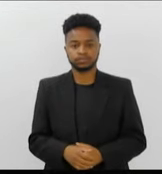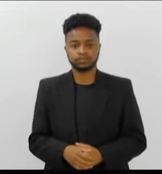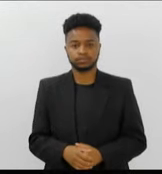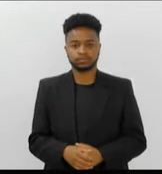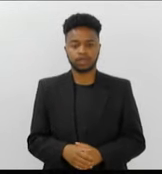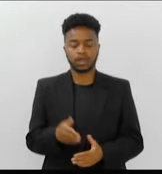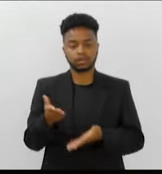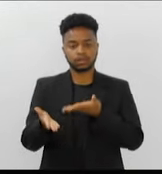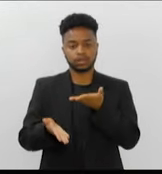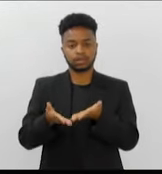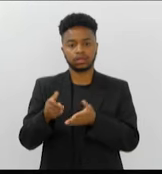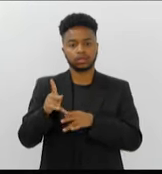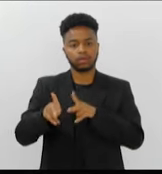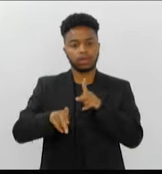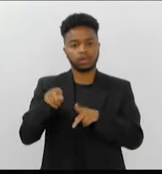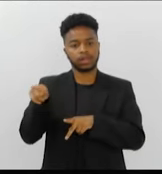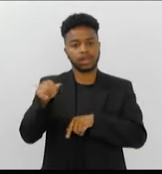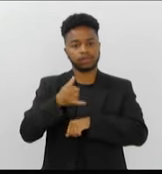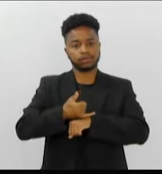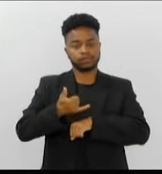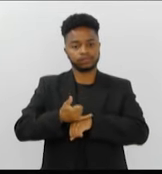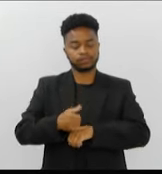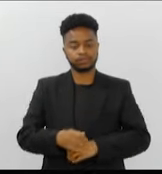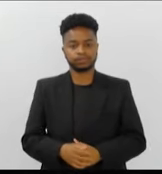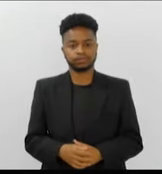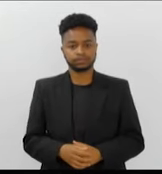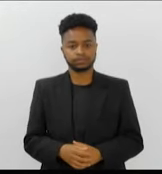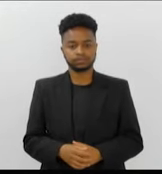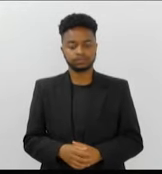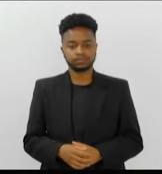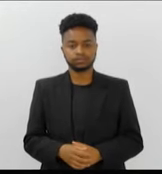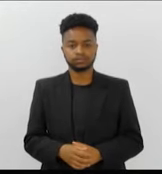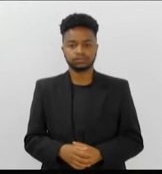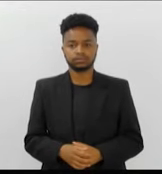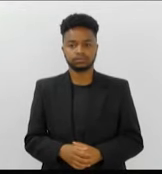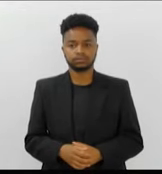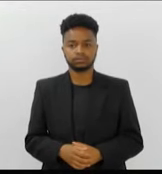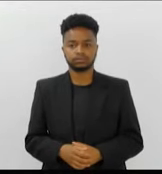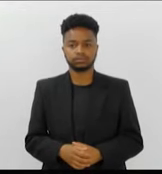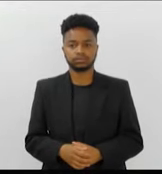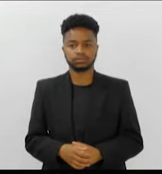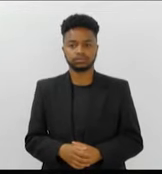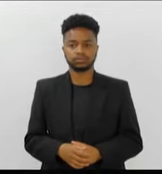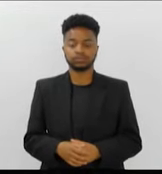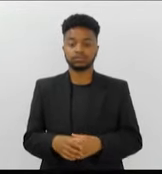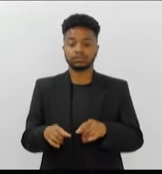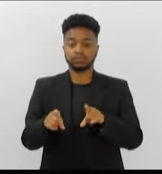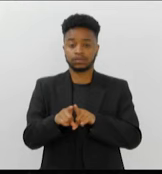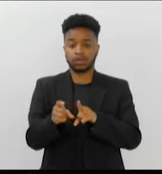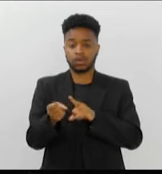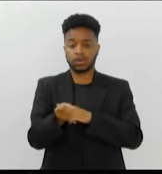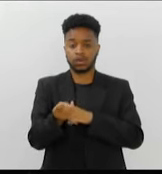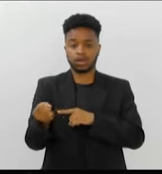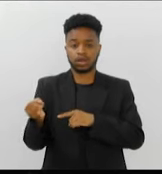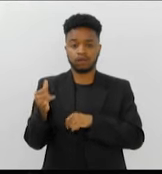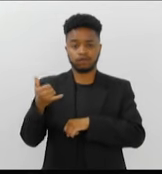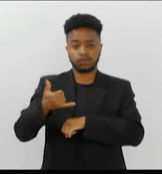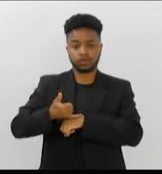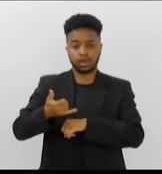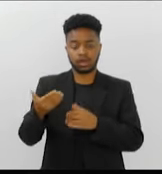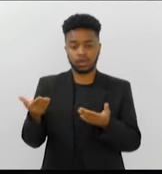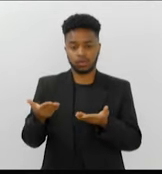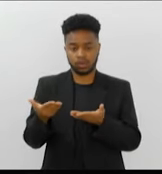atendendo a população de Volta Redonda. O índice que teve Volta Redonda agora, o